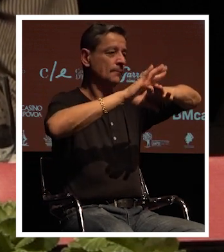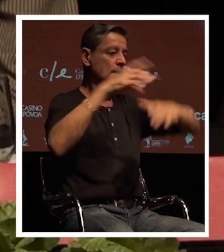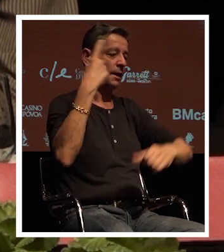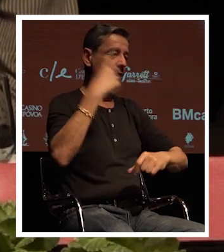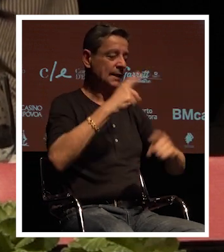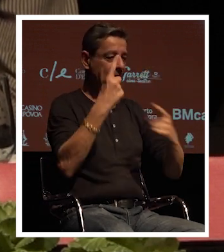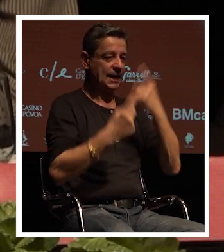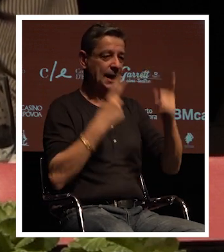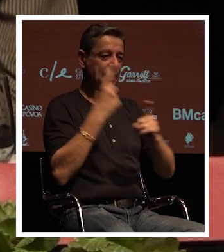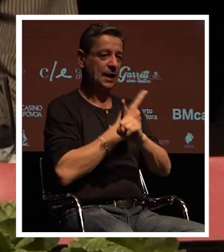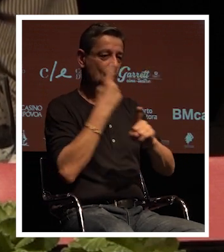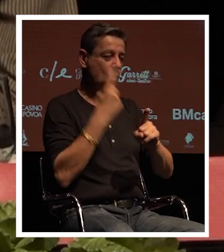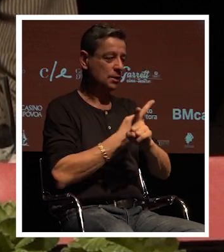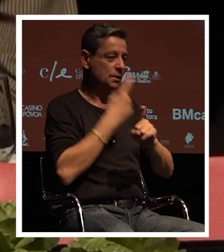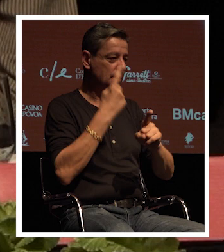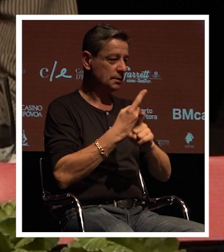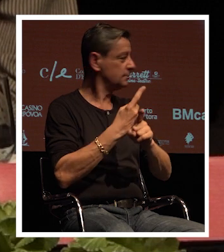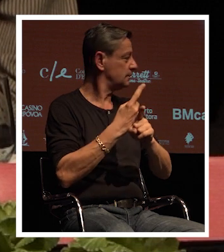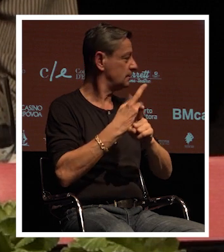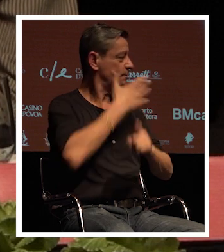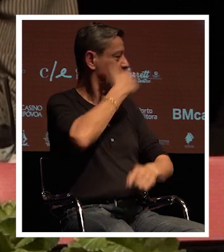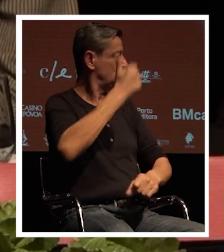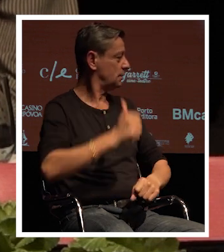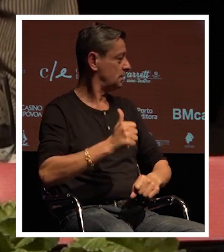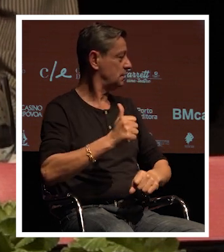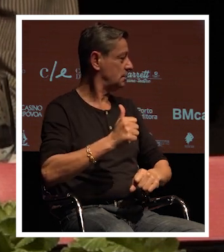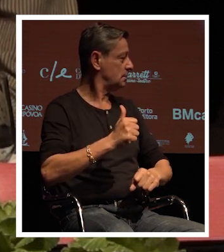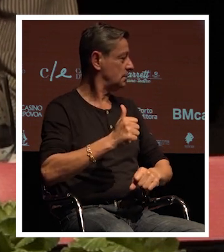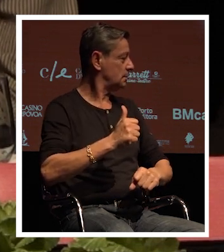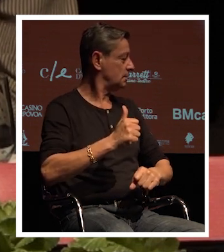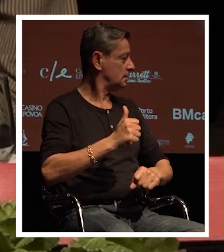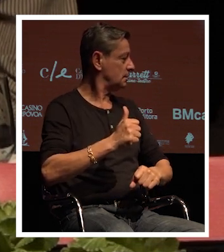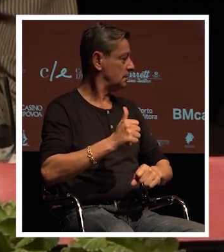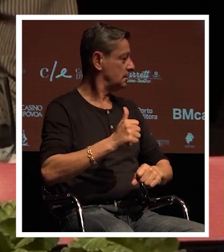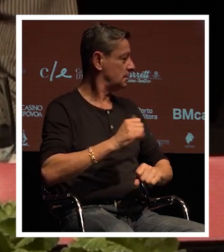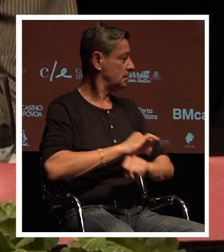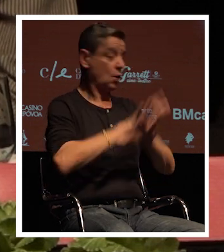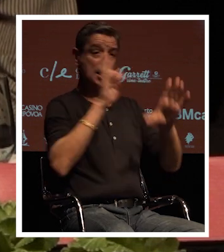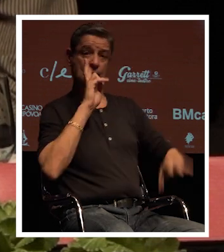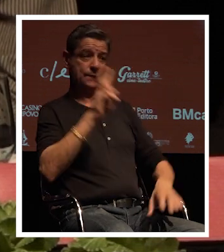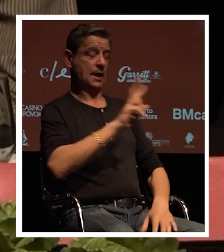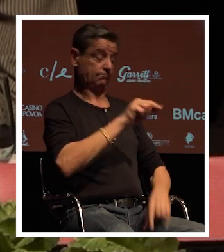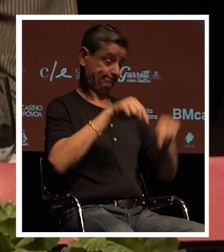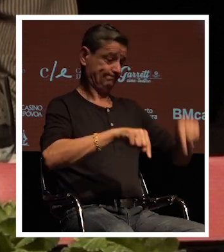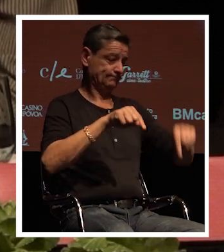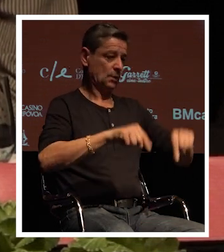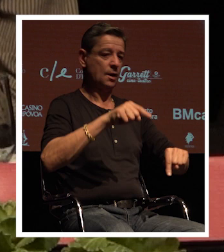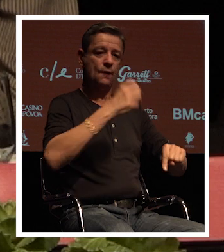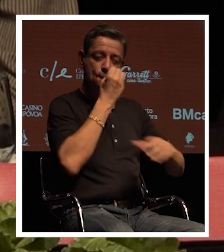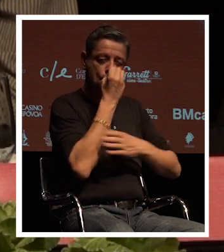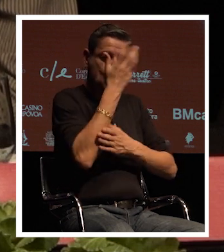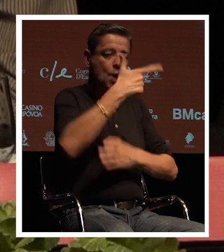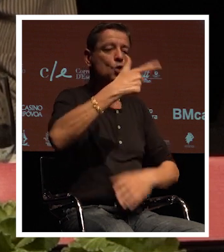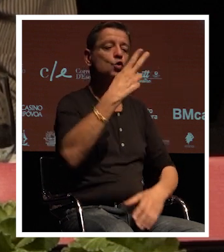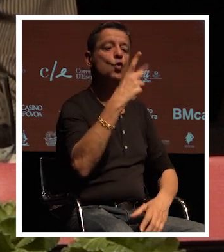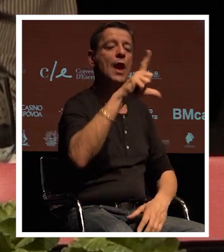aquela coisa de chegar à aquela coisa que é linda pronto eu H hum aliás isso vê-se aqui a gente vê Tulipas